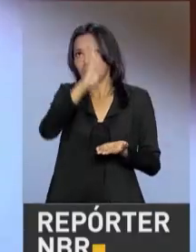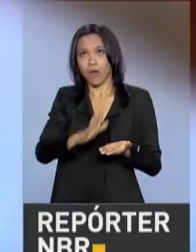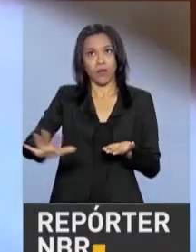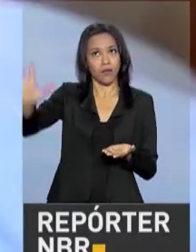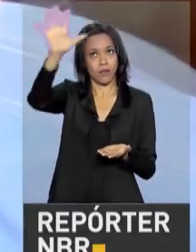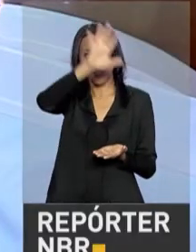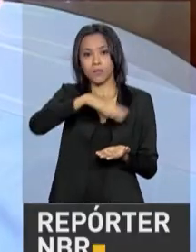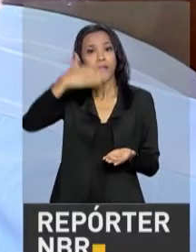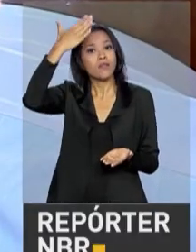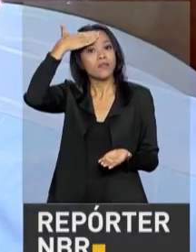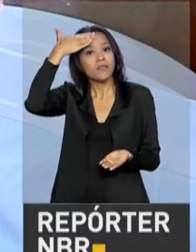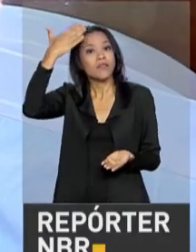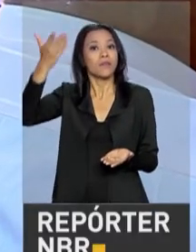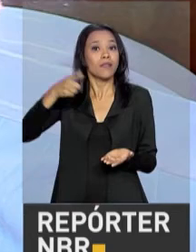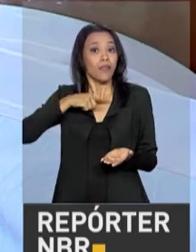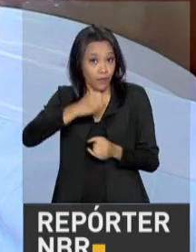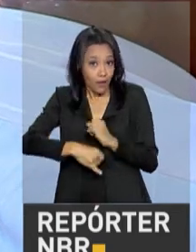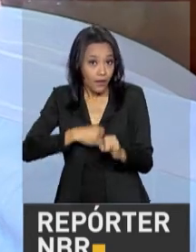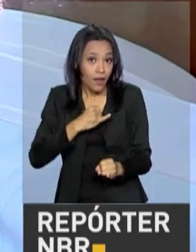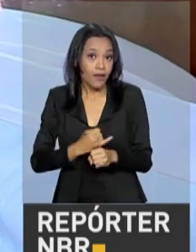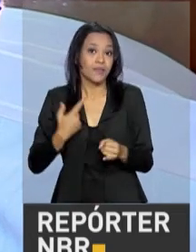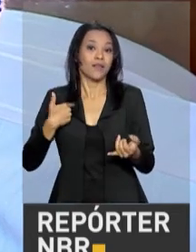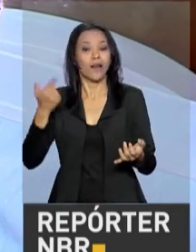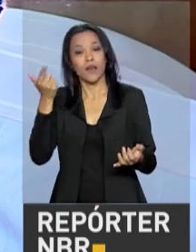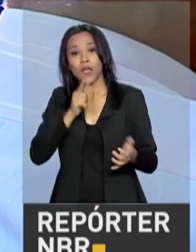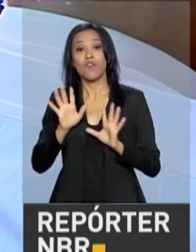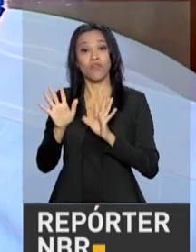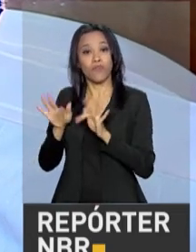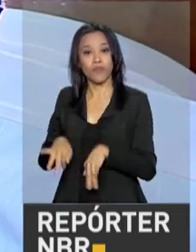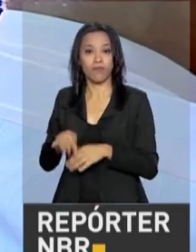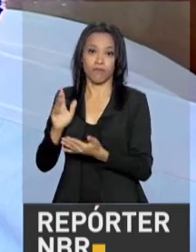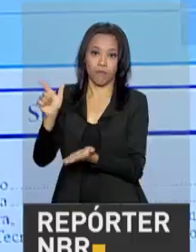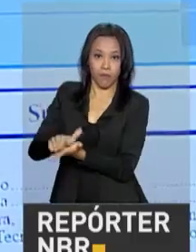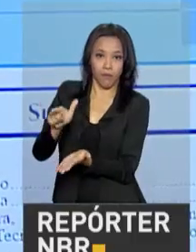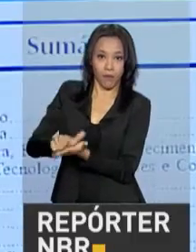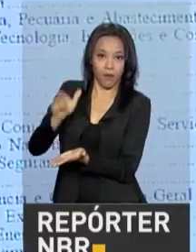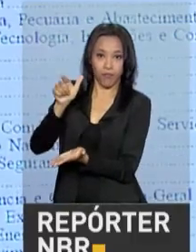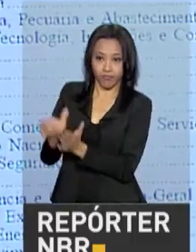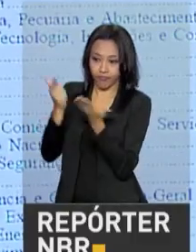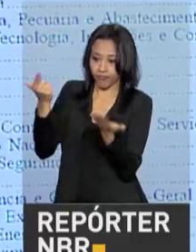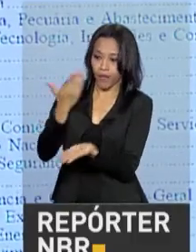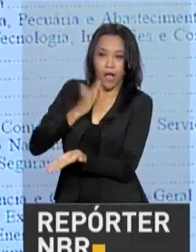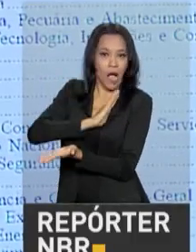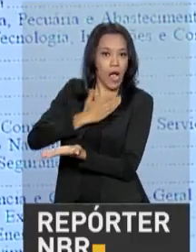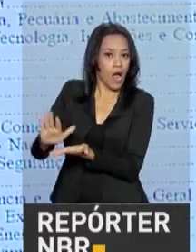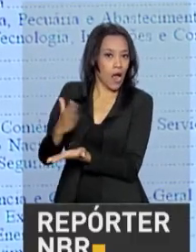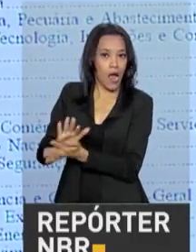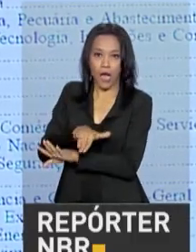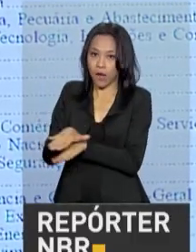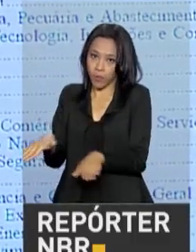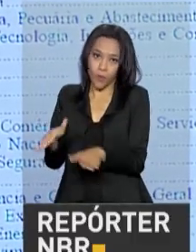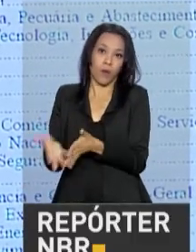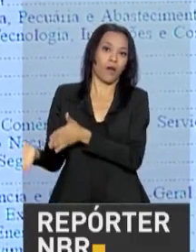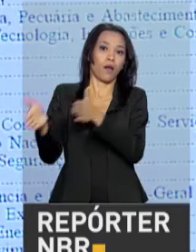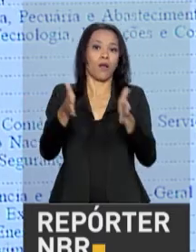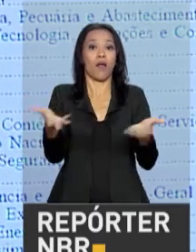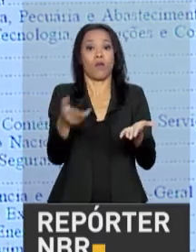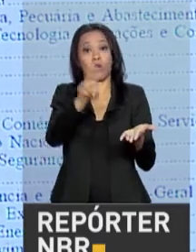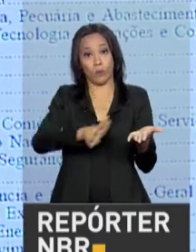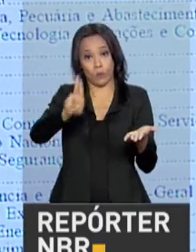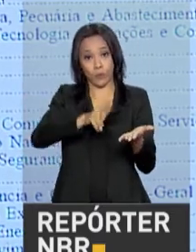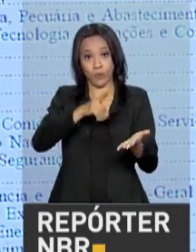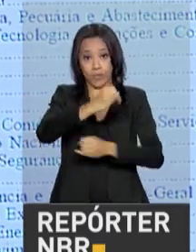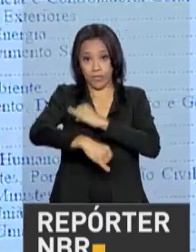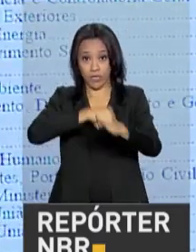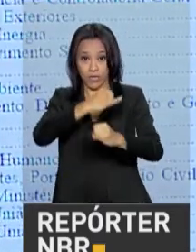aonde haja cobertura de internet. Com o fim da versão impressa, nós conseguimos economizar aqui um